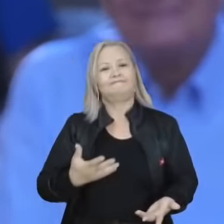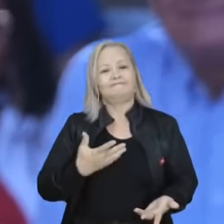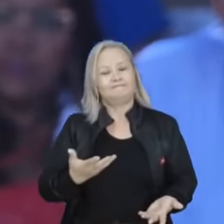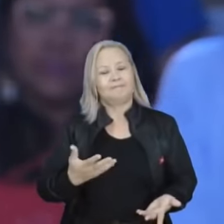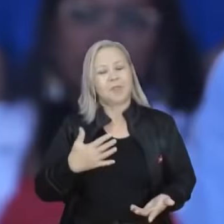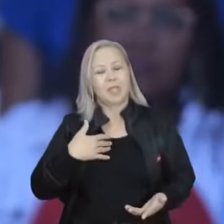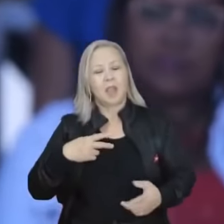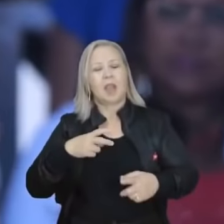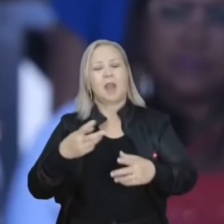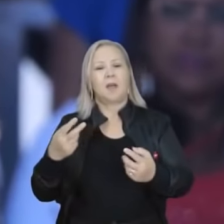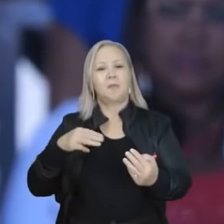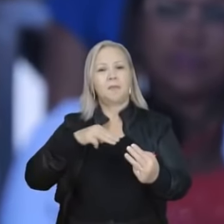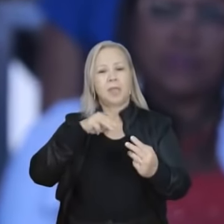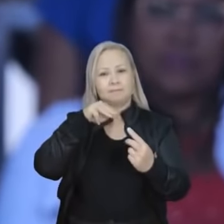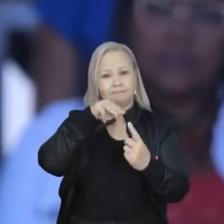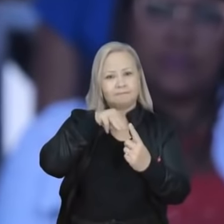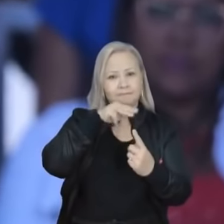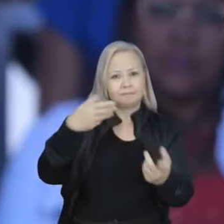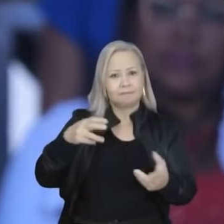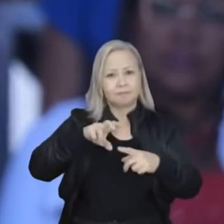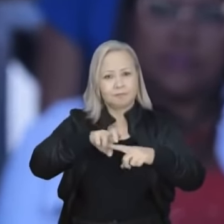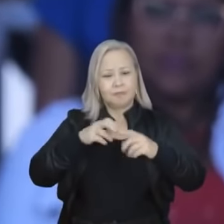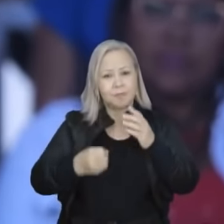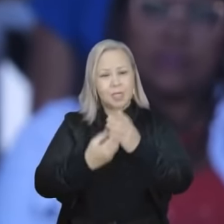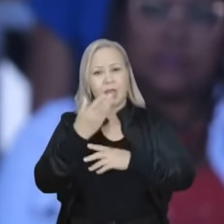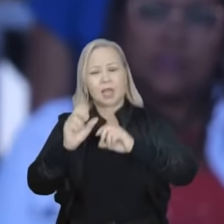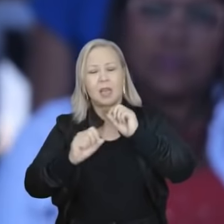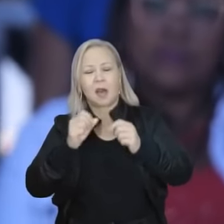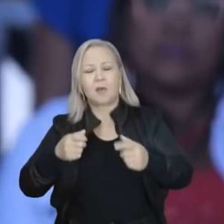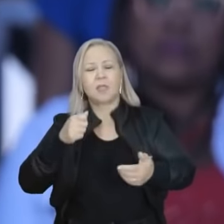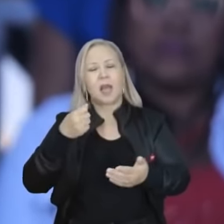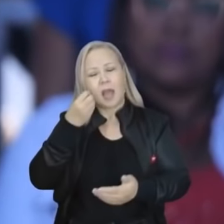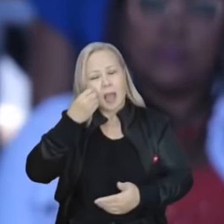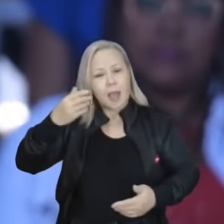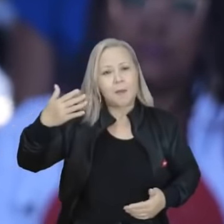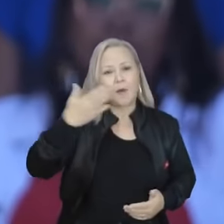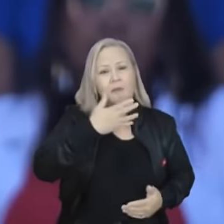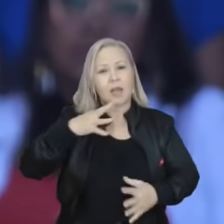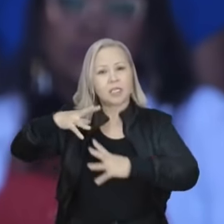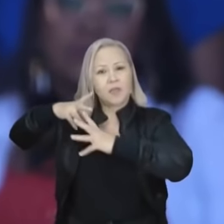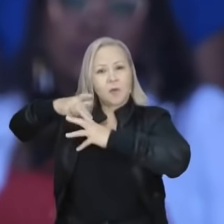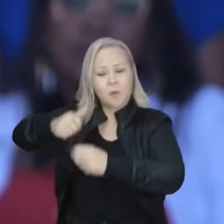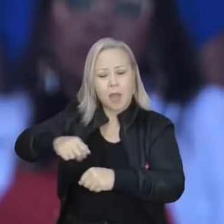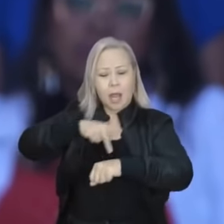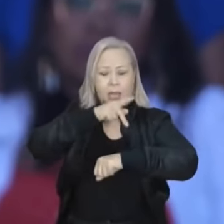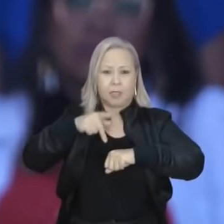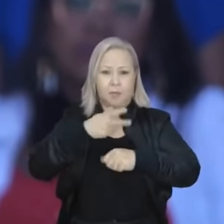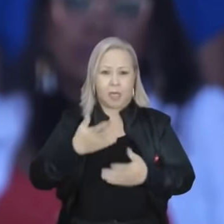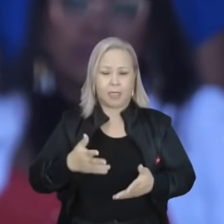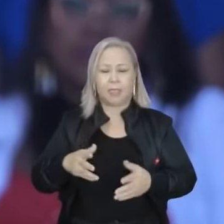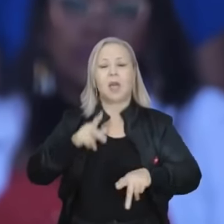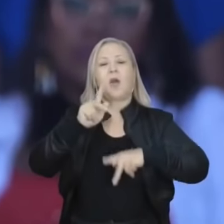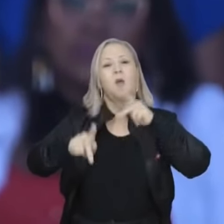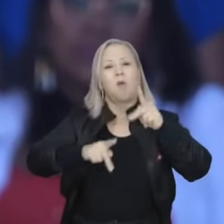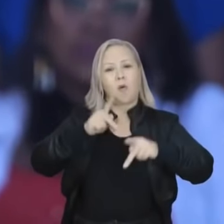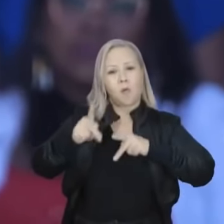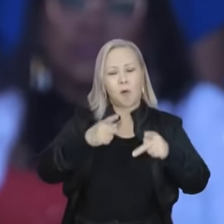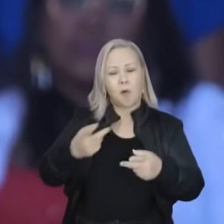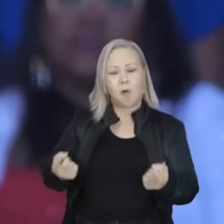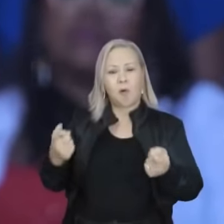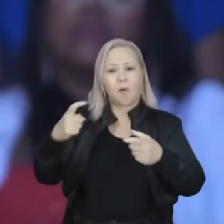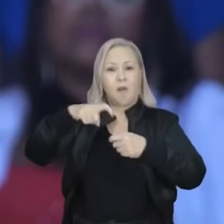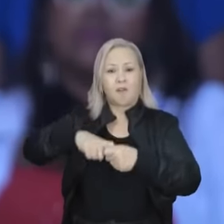é provar para a elite brasileira que a gente vai recuperar esse país. O povo vai voltar a comer churrasco, sim.